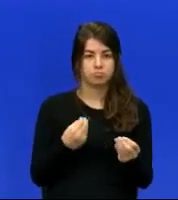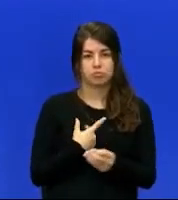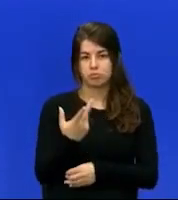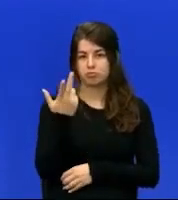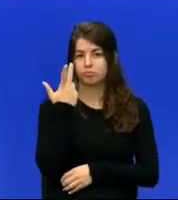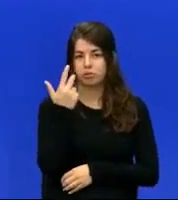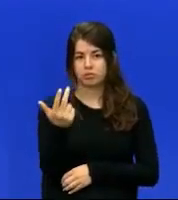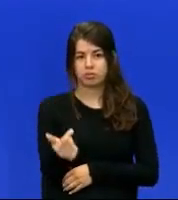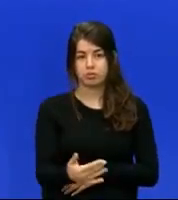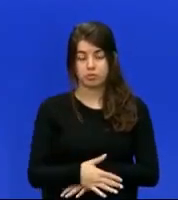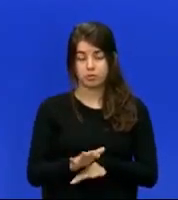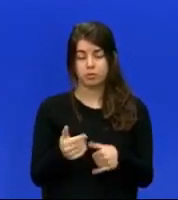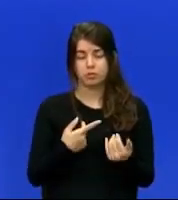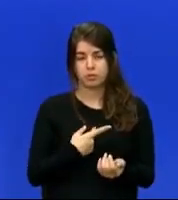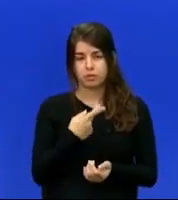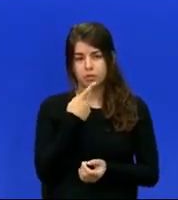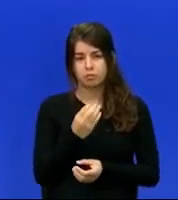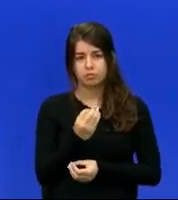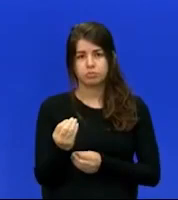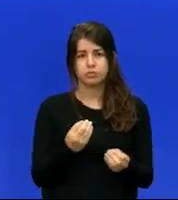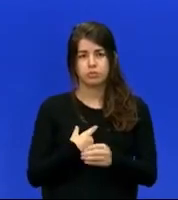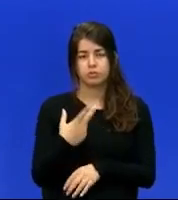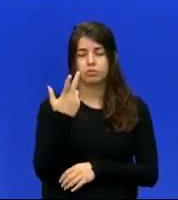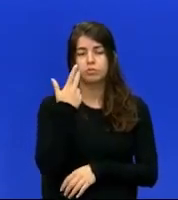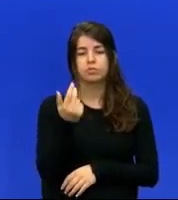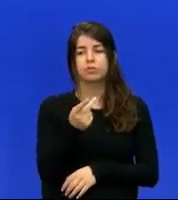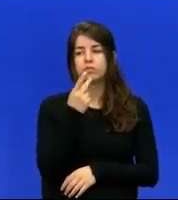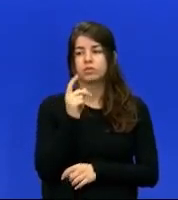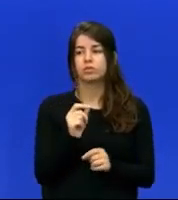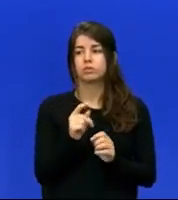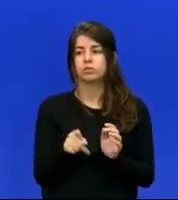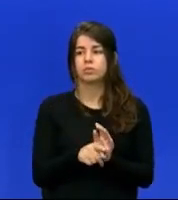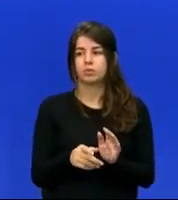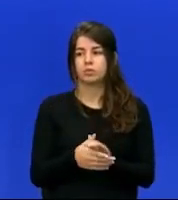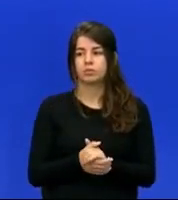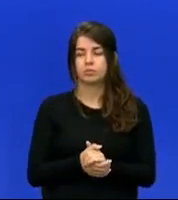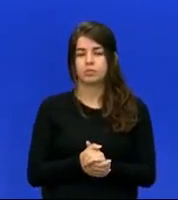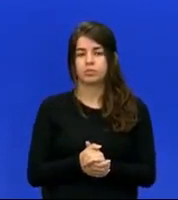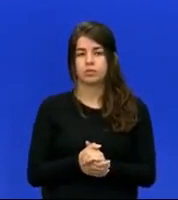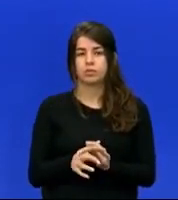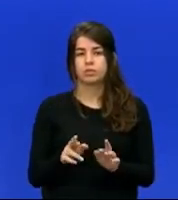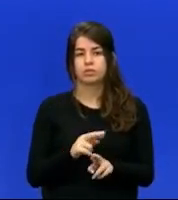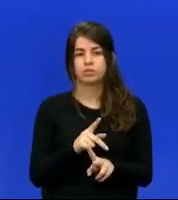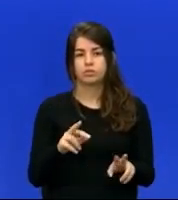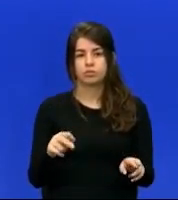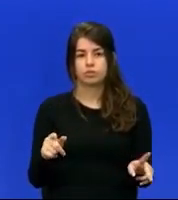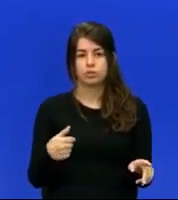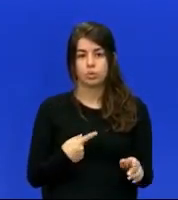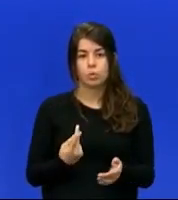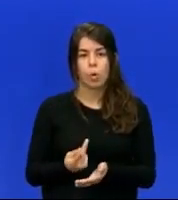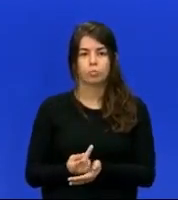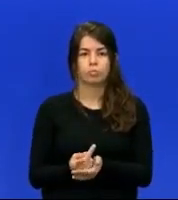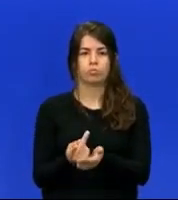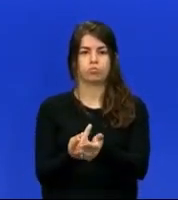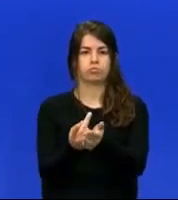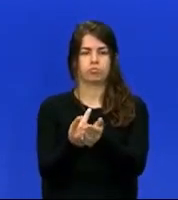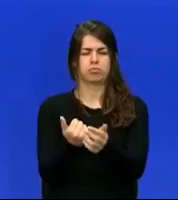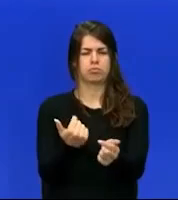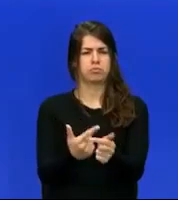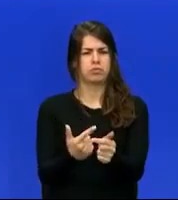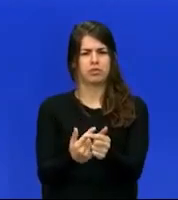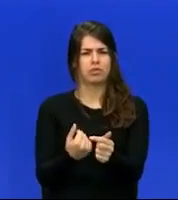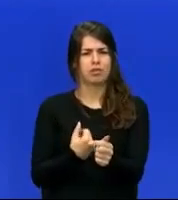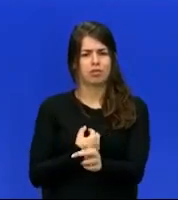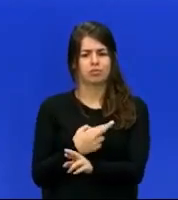normal. Quando eu falo em distribuição normal, eu estou trabalhando com uma distribuição de variável contínua. Por que